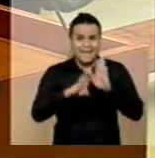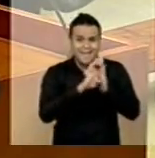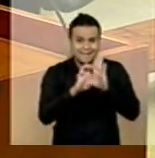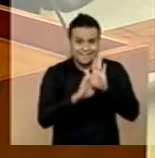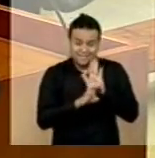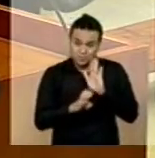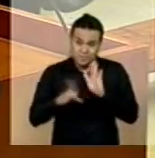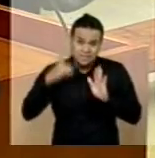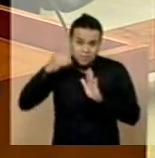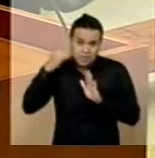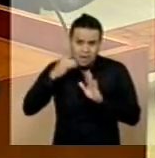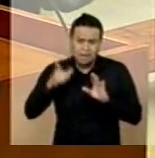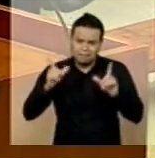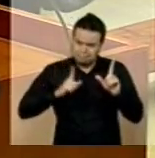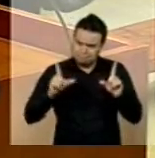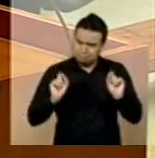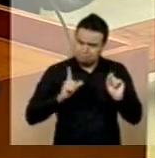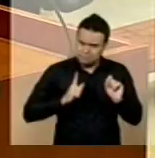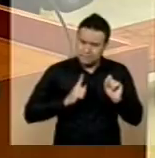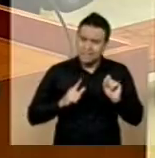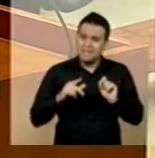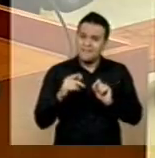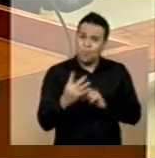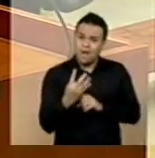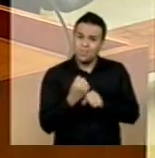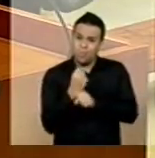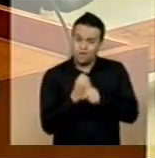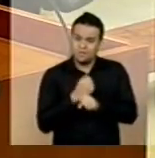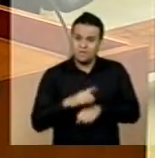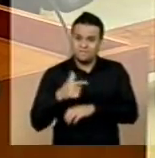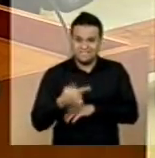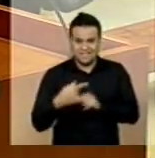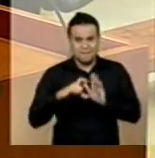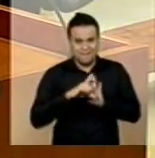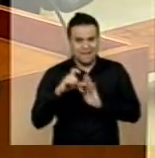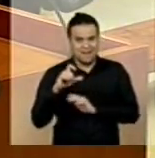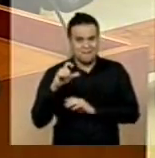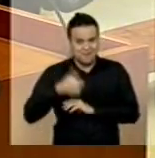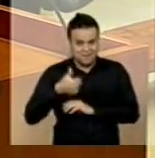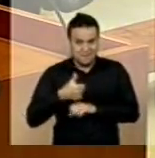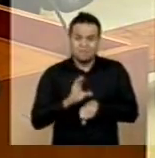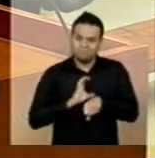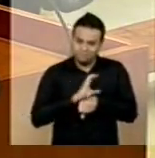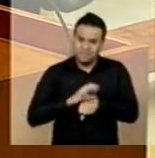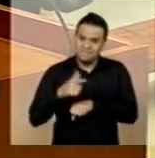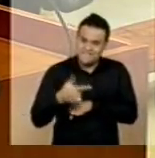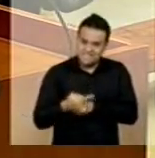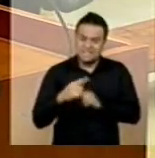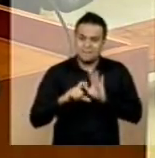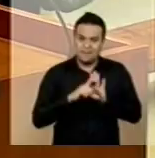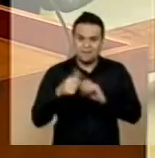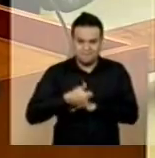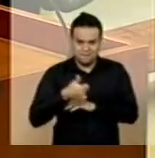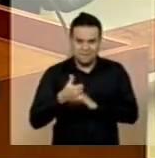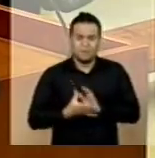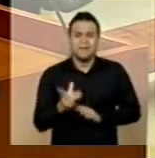que o mandato deles é de 4 anos? No 27 parágrafo 1º. Onde está que a votação é pelo sistema proporcional? No 27 parágrafo 1º.